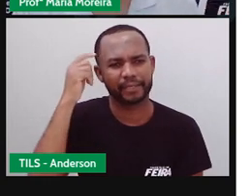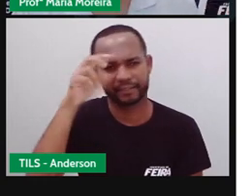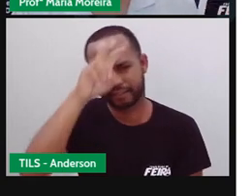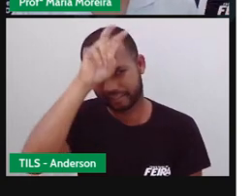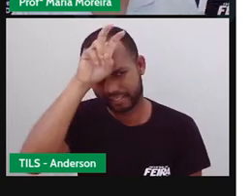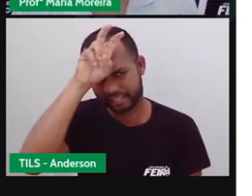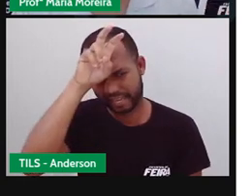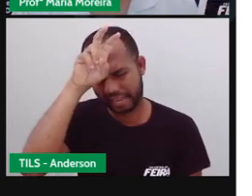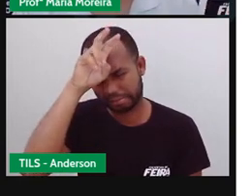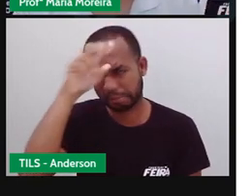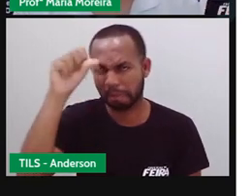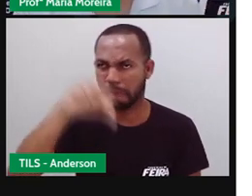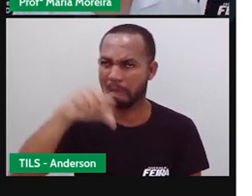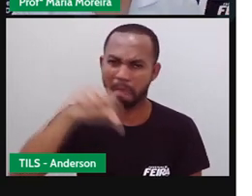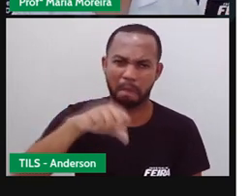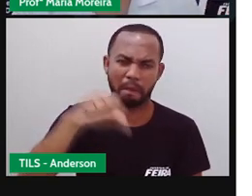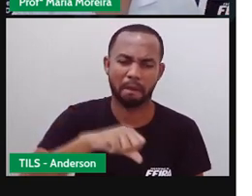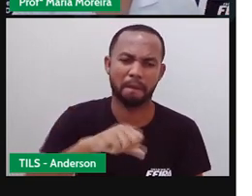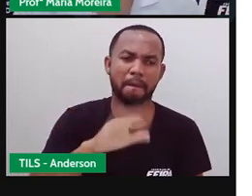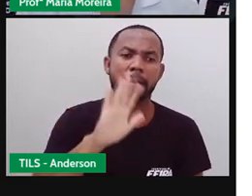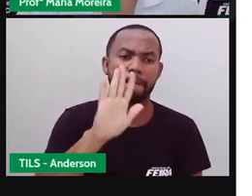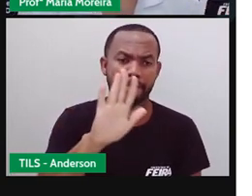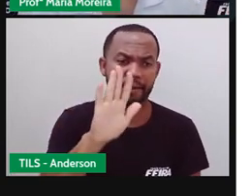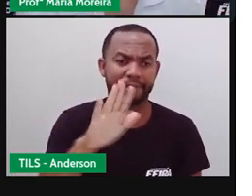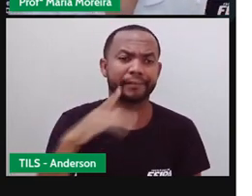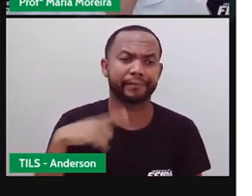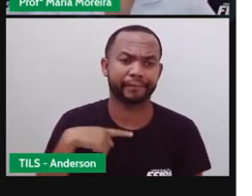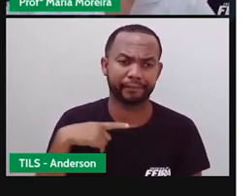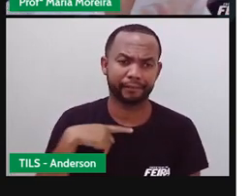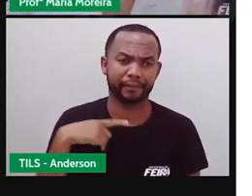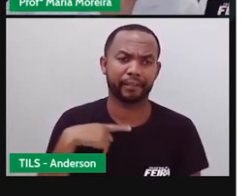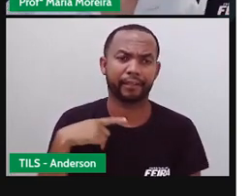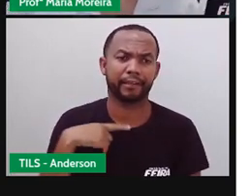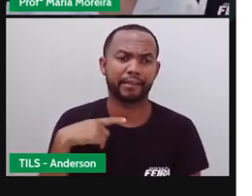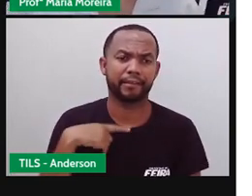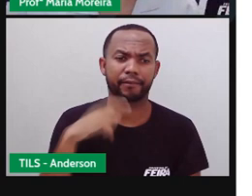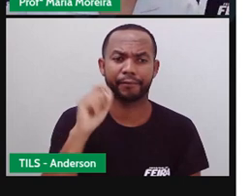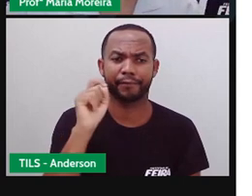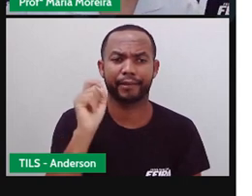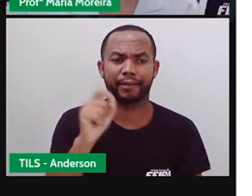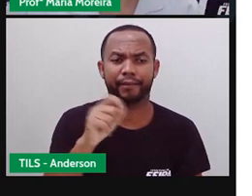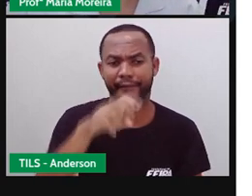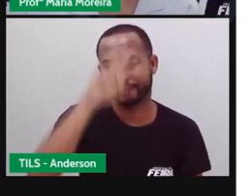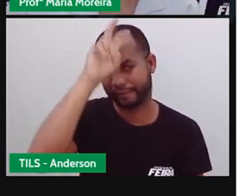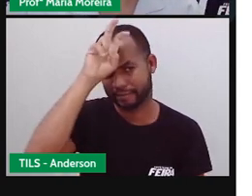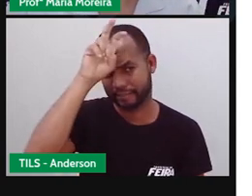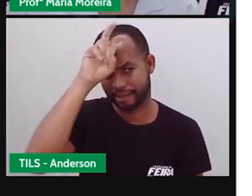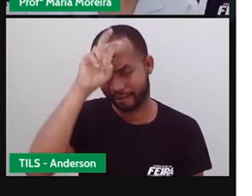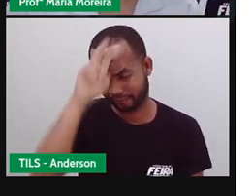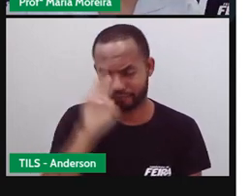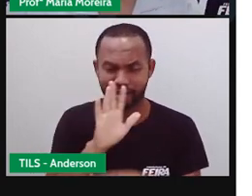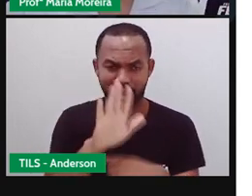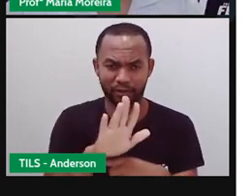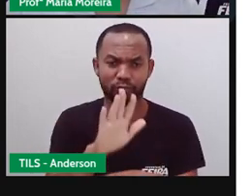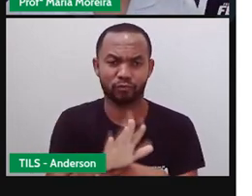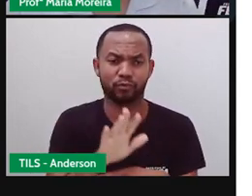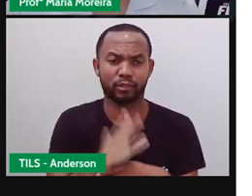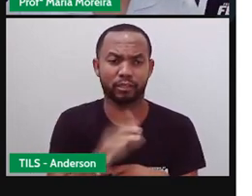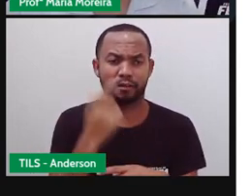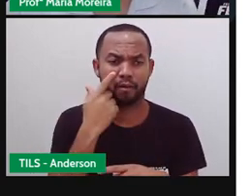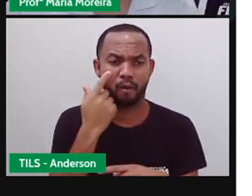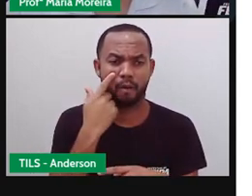só pensa em coisa ruim impressionante mas né apesar de toda essa fama aí coisas ruins aí que os insectos trazem